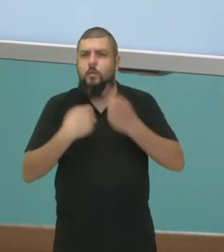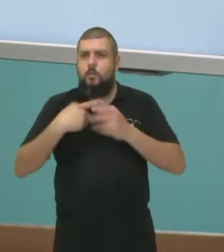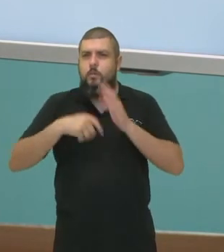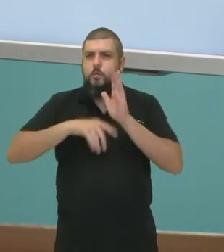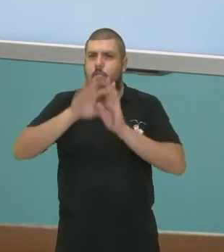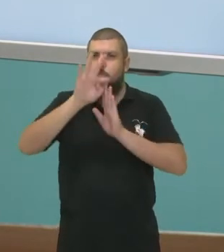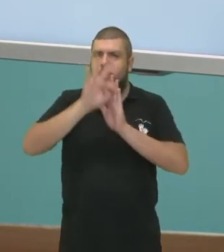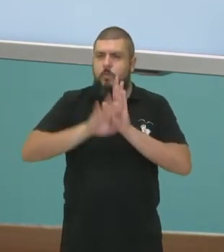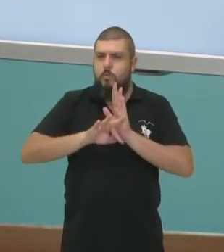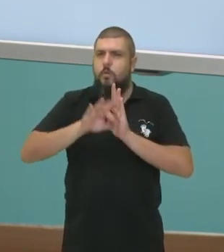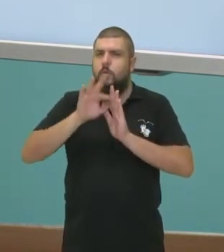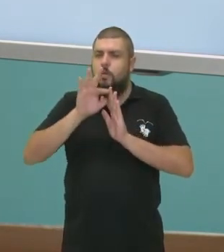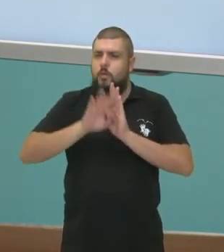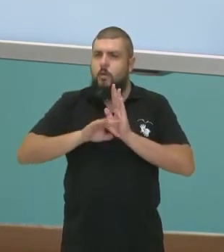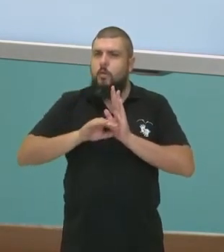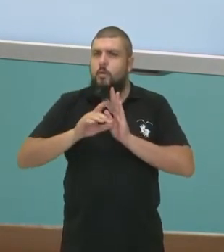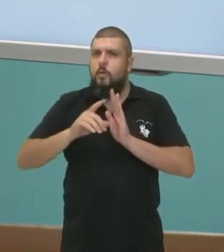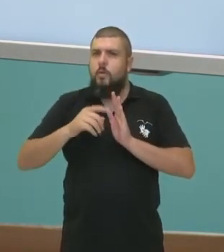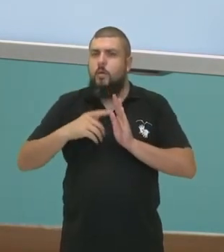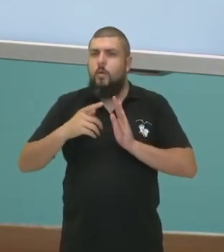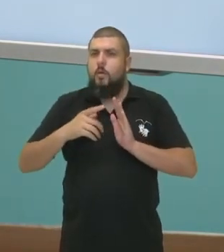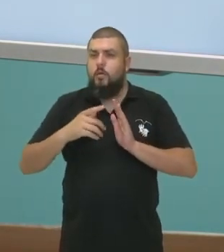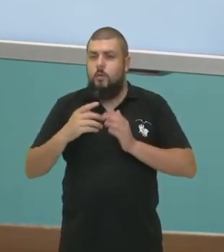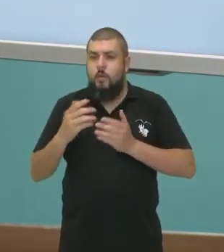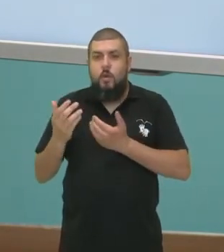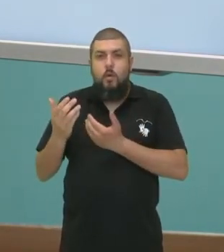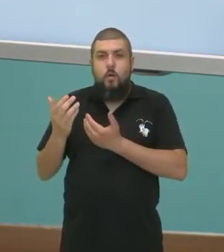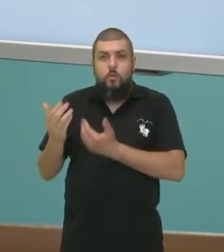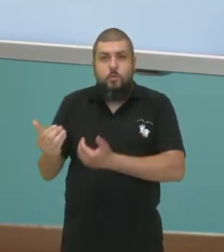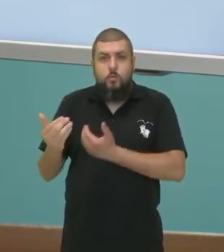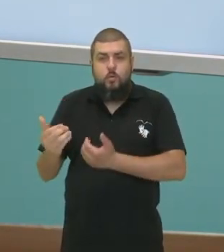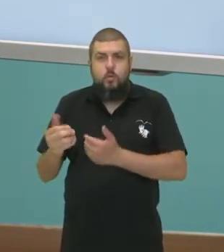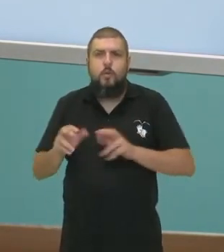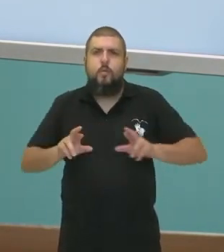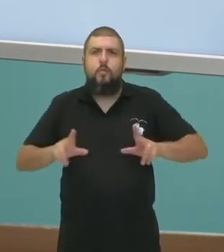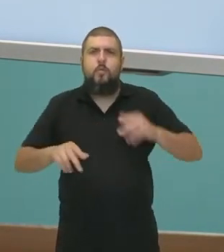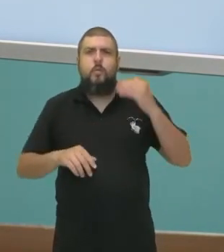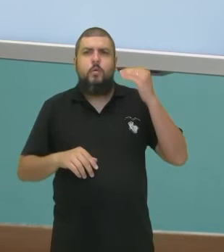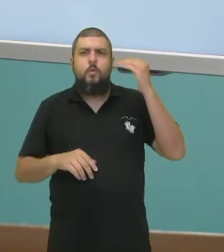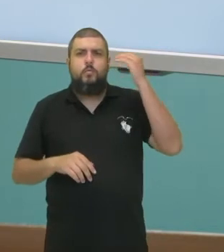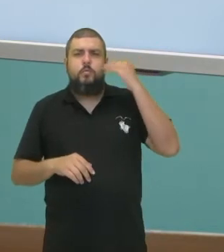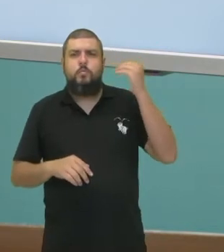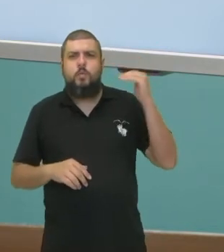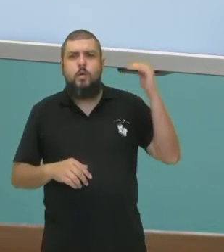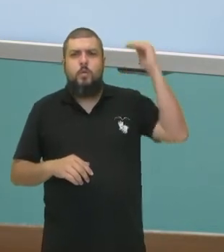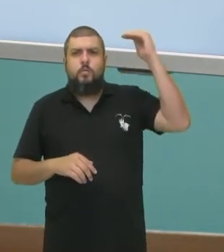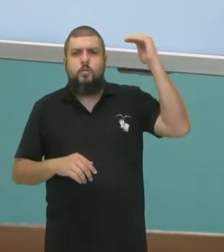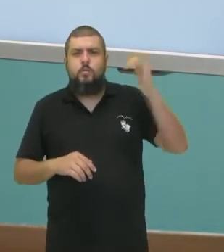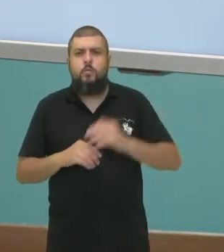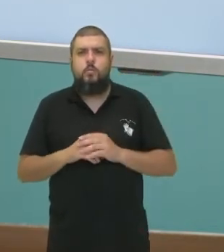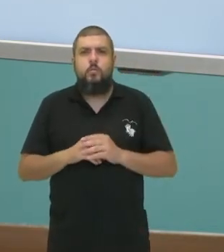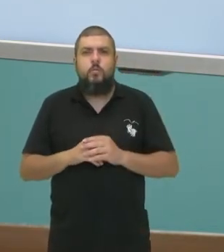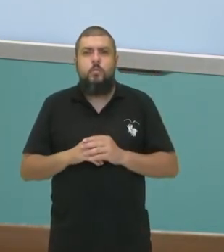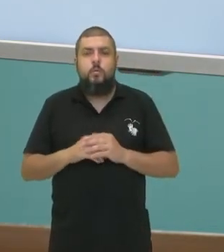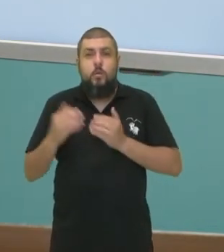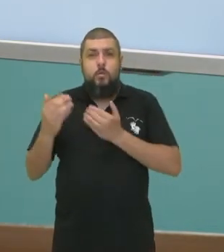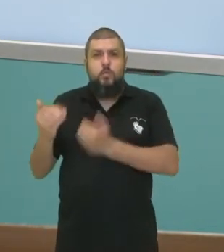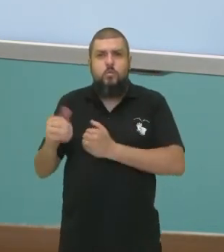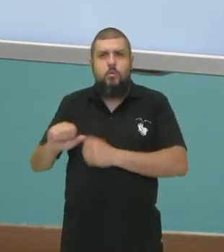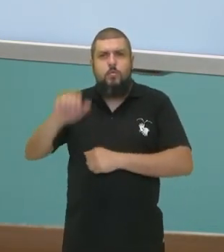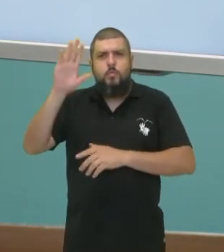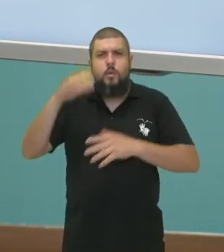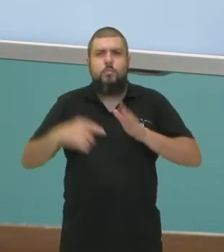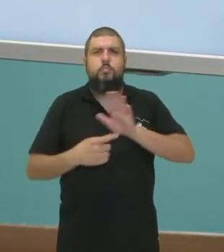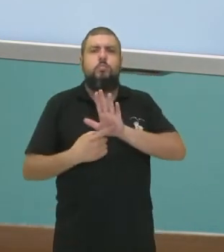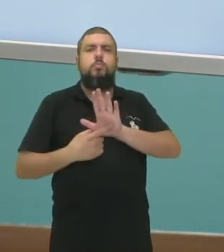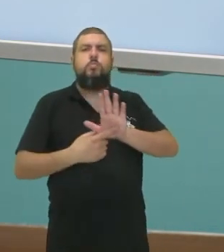adolescentes é algo totalmente diferente de um adulto, por exemplo, a questão da vestimenta, né? Porque diz muito de quem ele é, a questão do seu